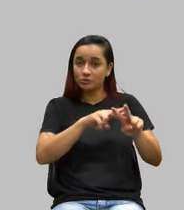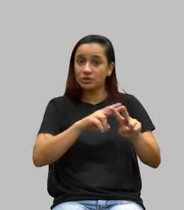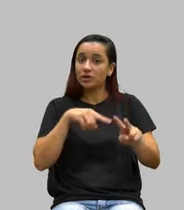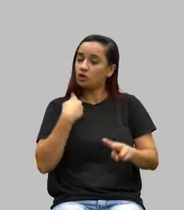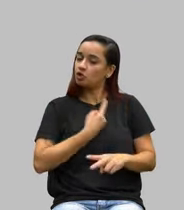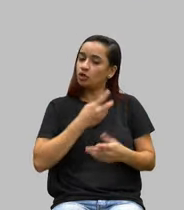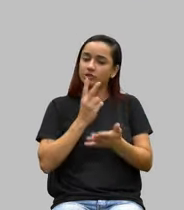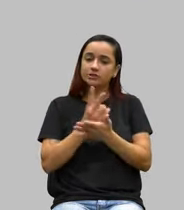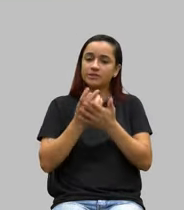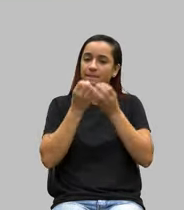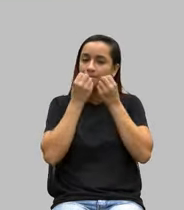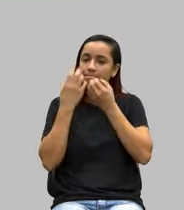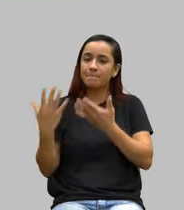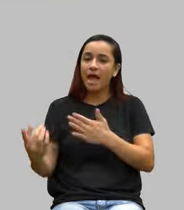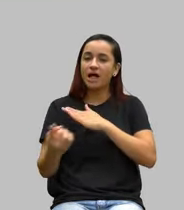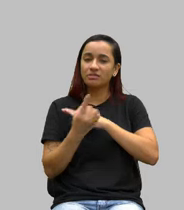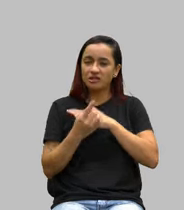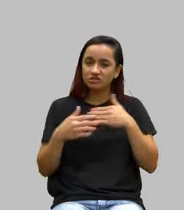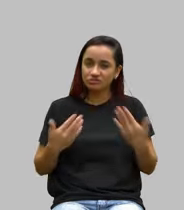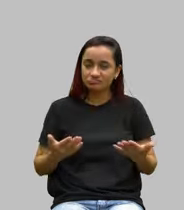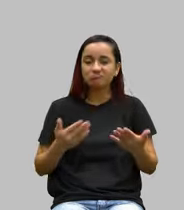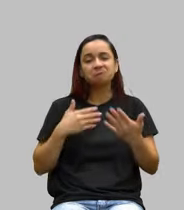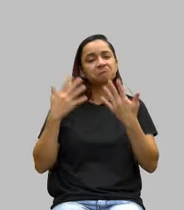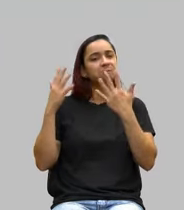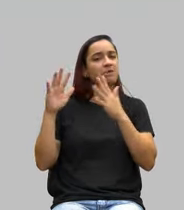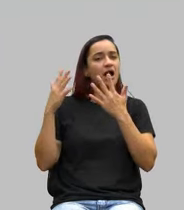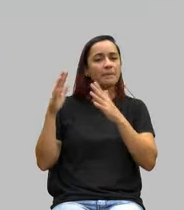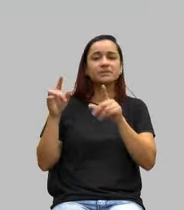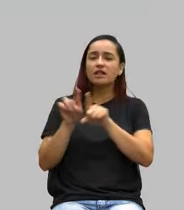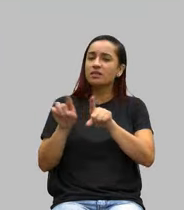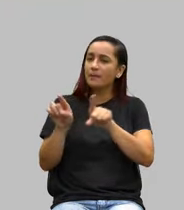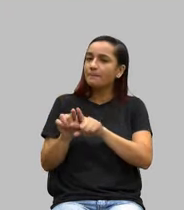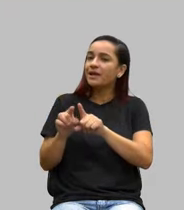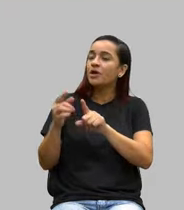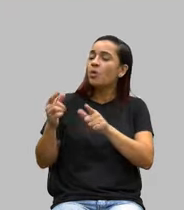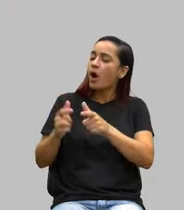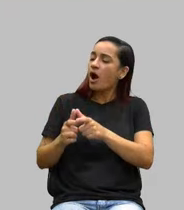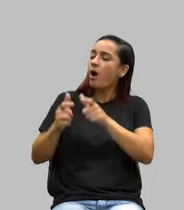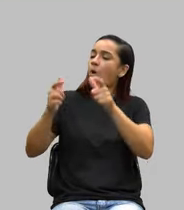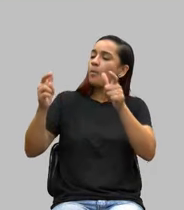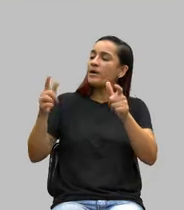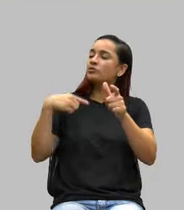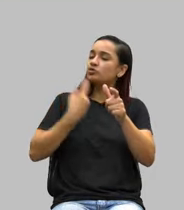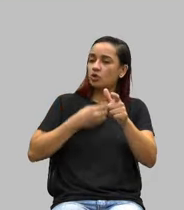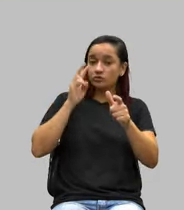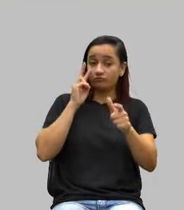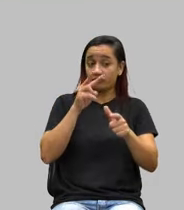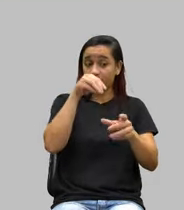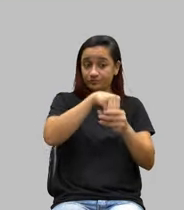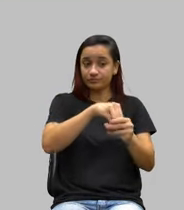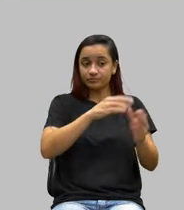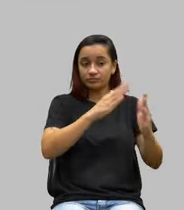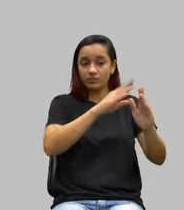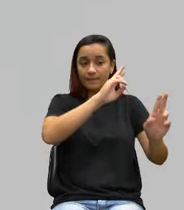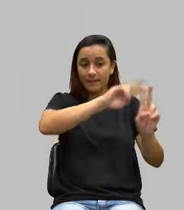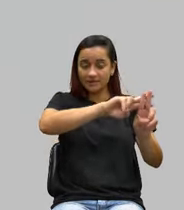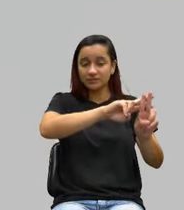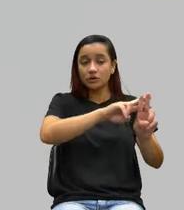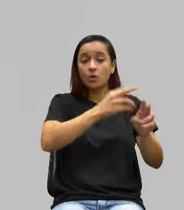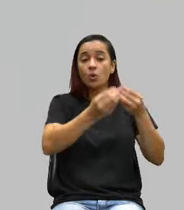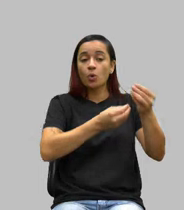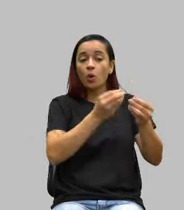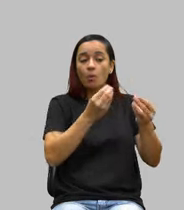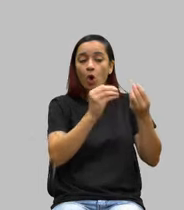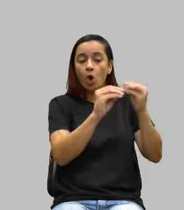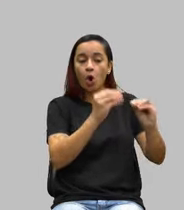atendido quero te parabenizar aqui também pelo aumento que a gente tem visto nos presídios de colocar os presos para